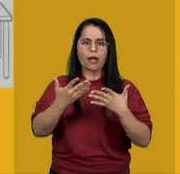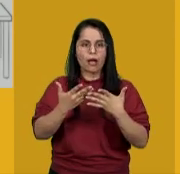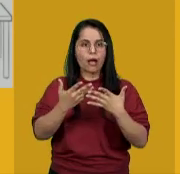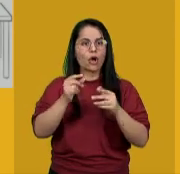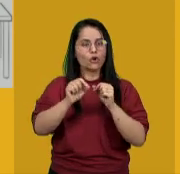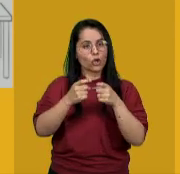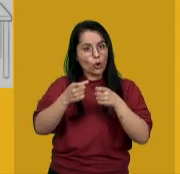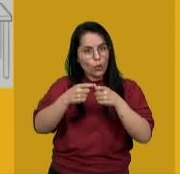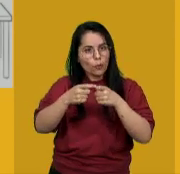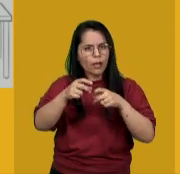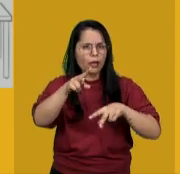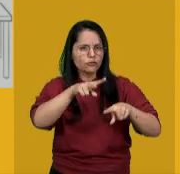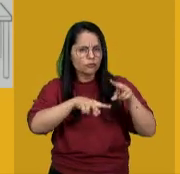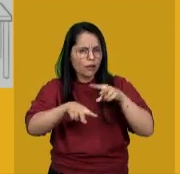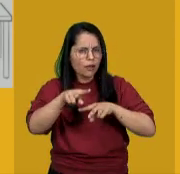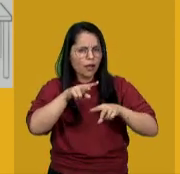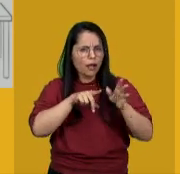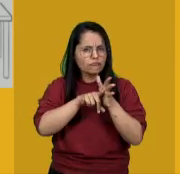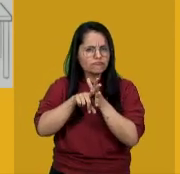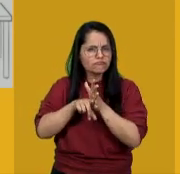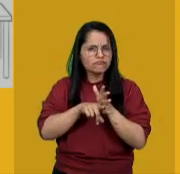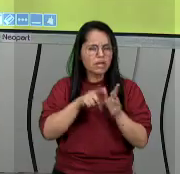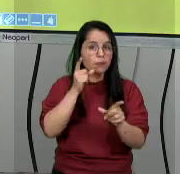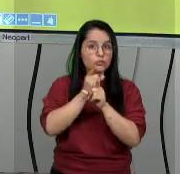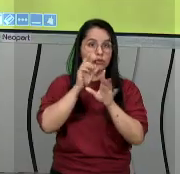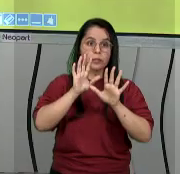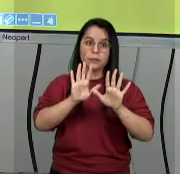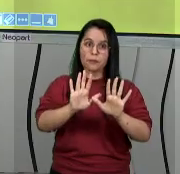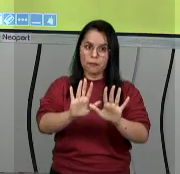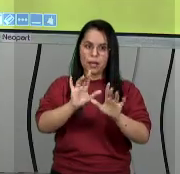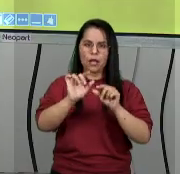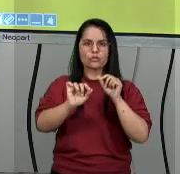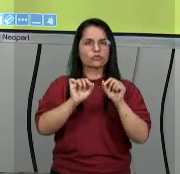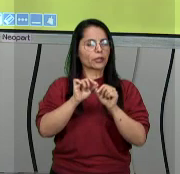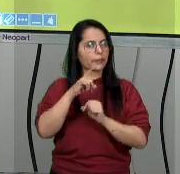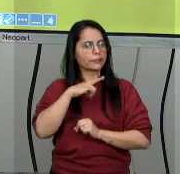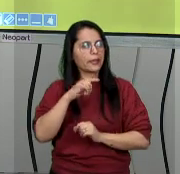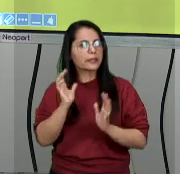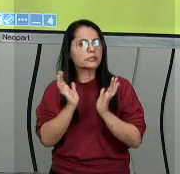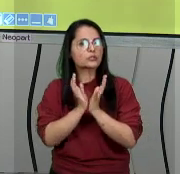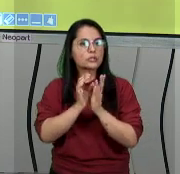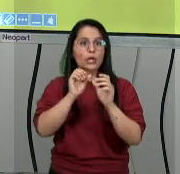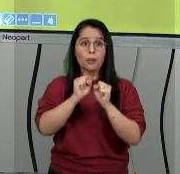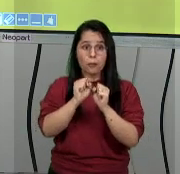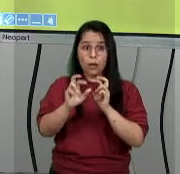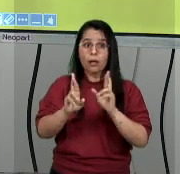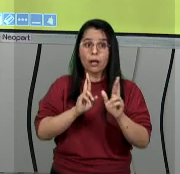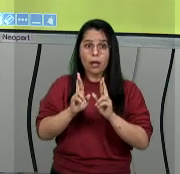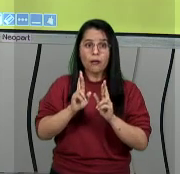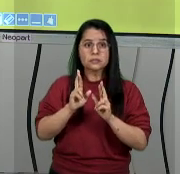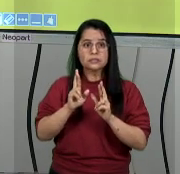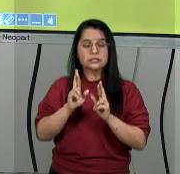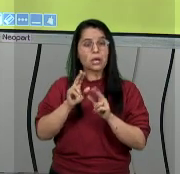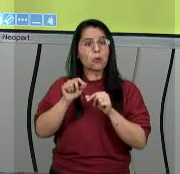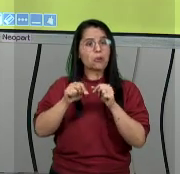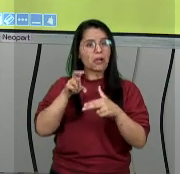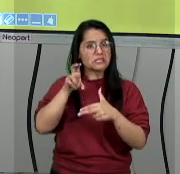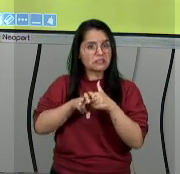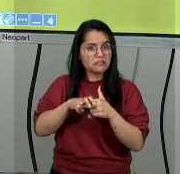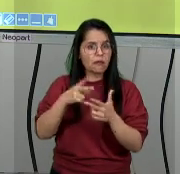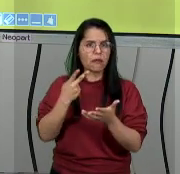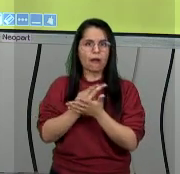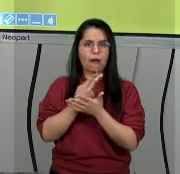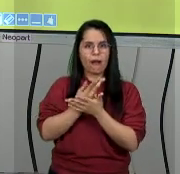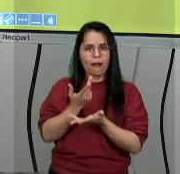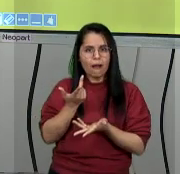o médico que vai investigar. Mas, em alguns casos, pode ser relacionado com a má postura. Se